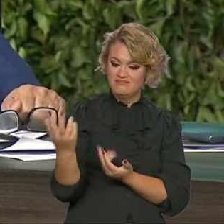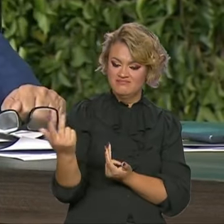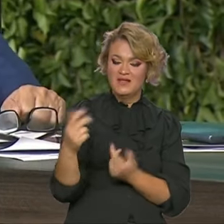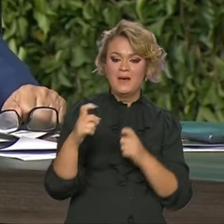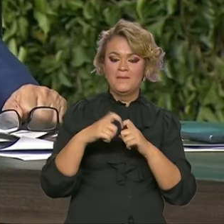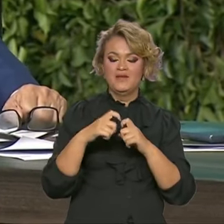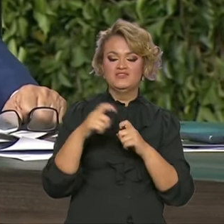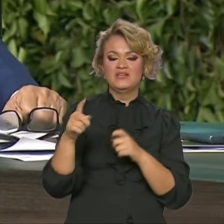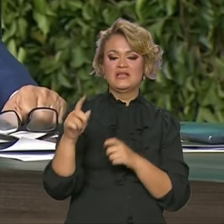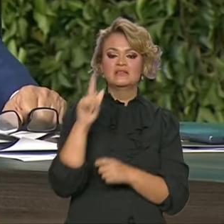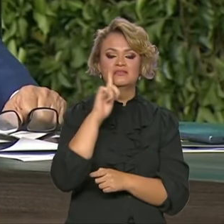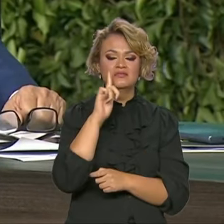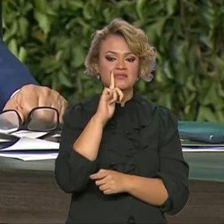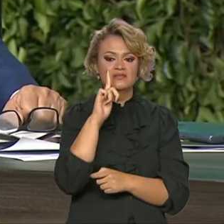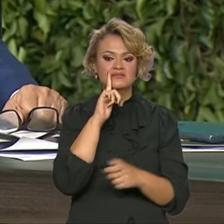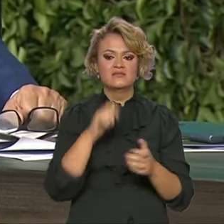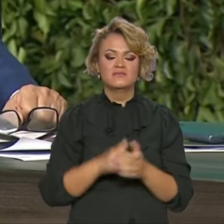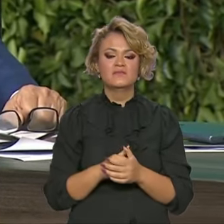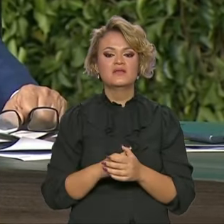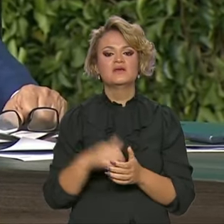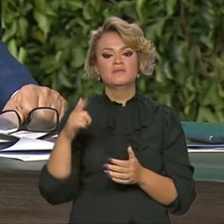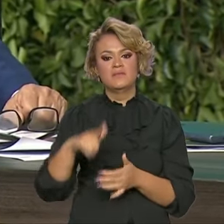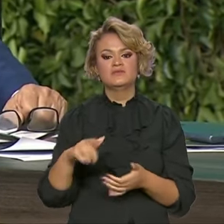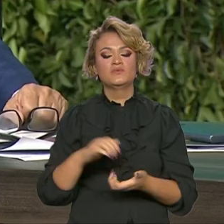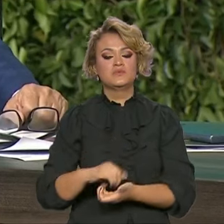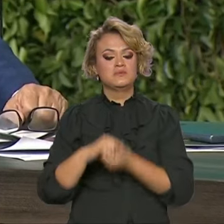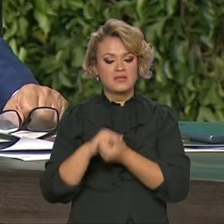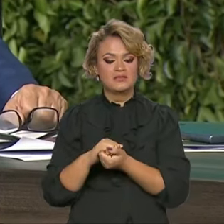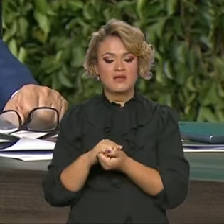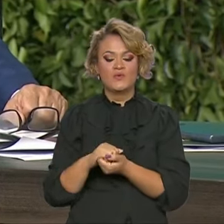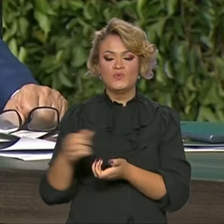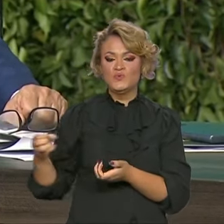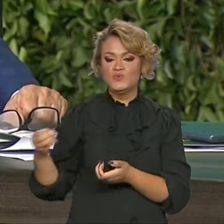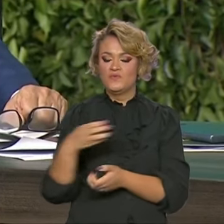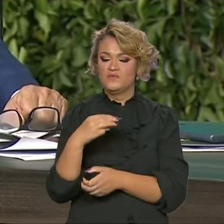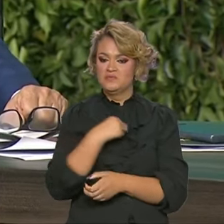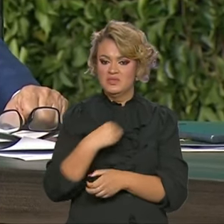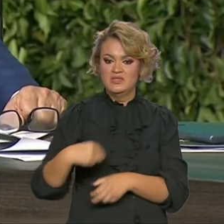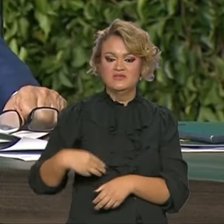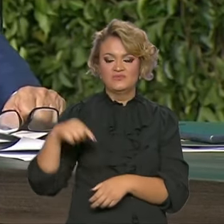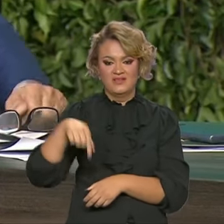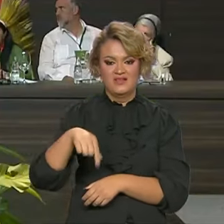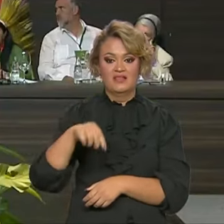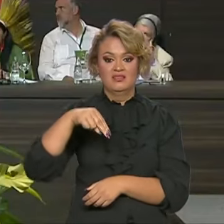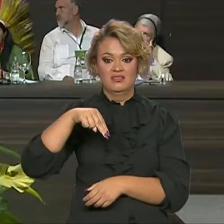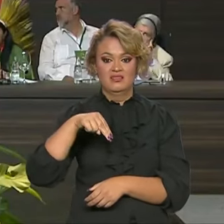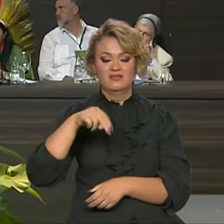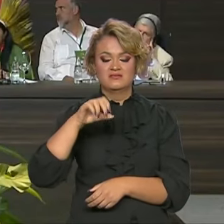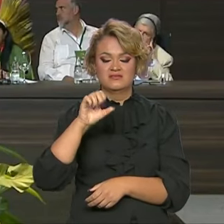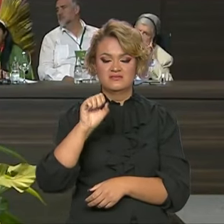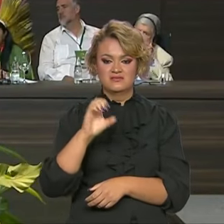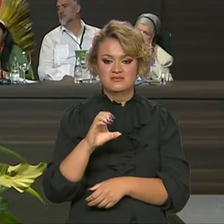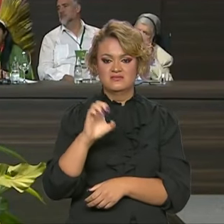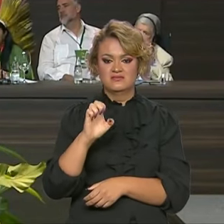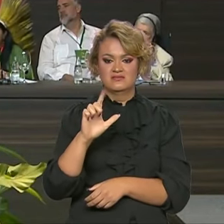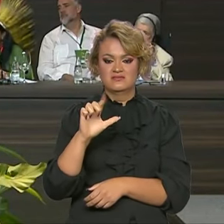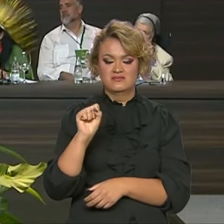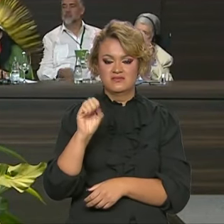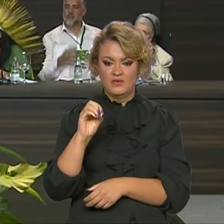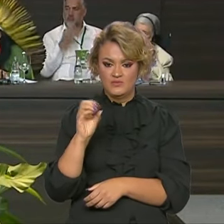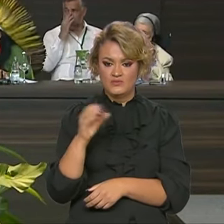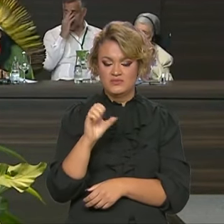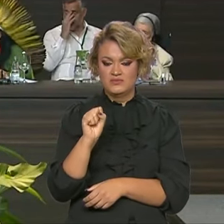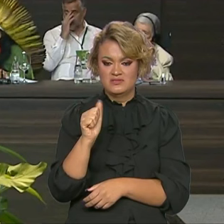doutora Anísia, e saudar aí o mais novo ministro, o Celso Sabino. Parabéns pela